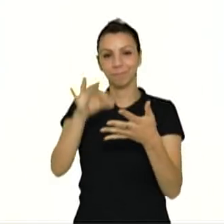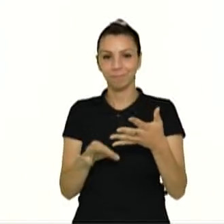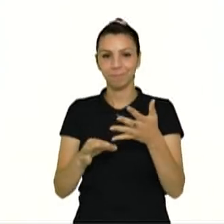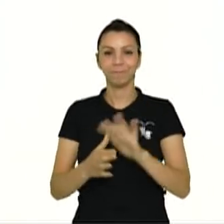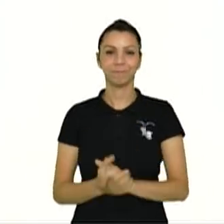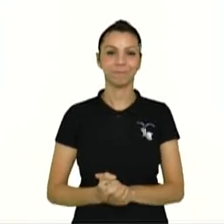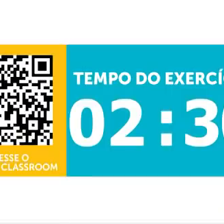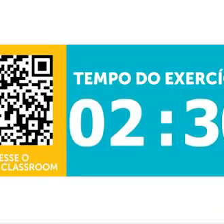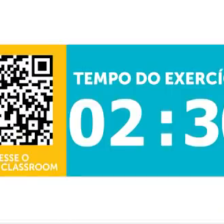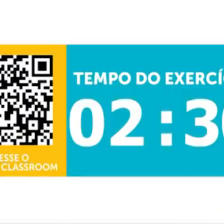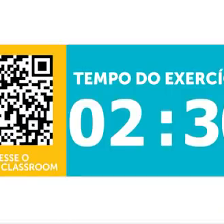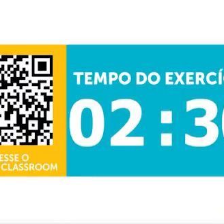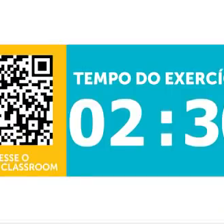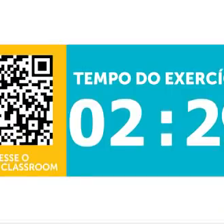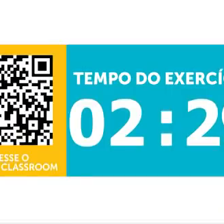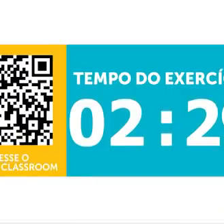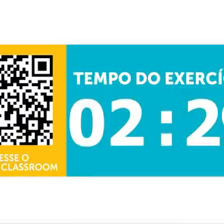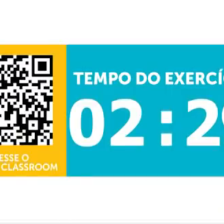correção.